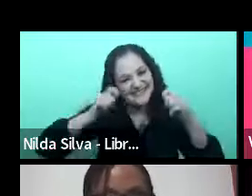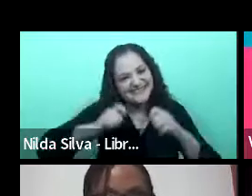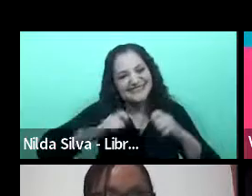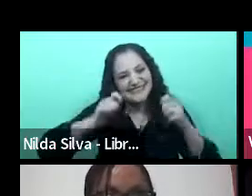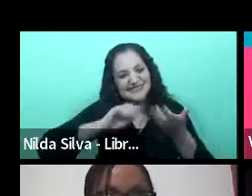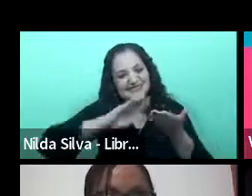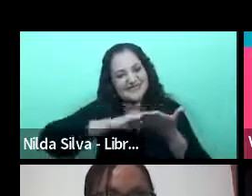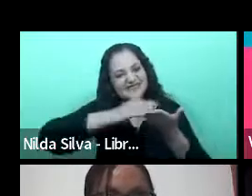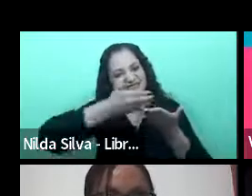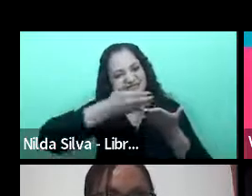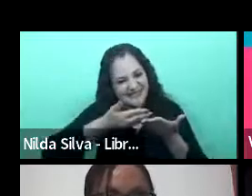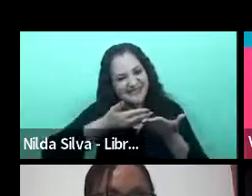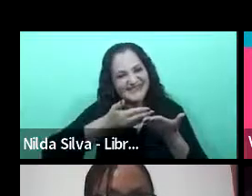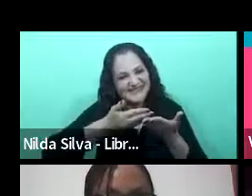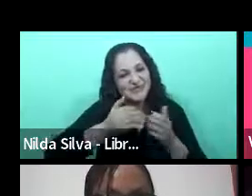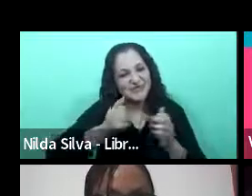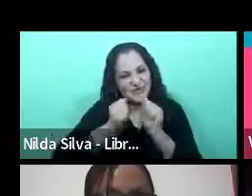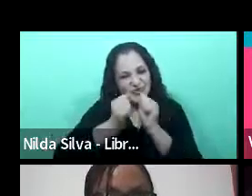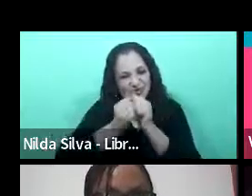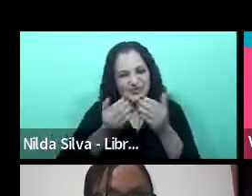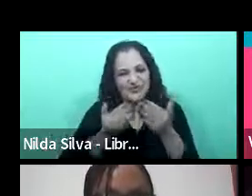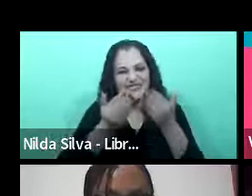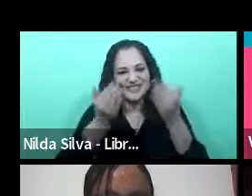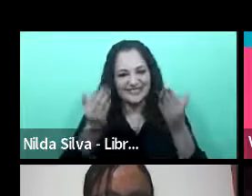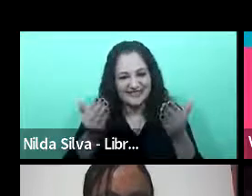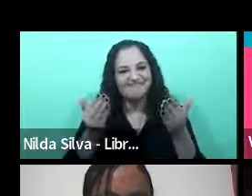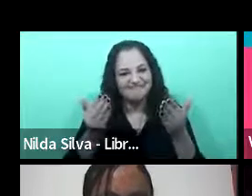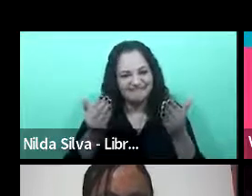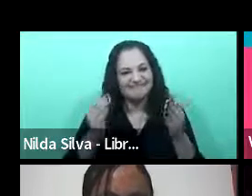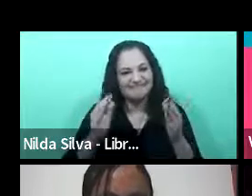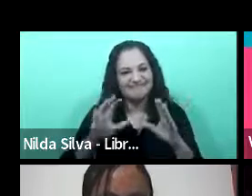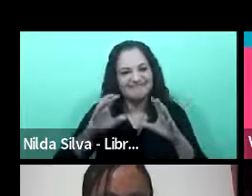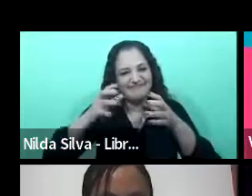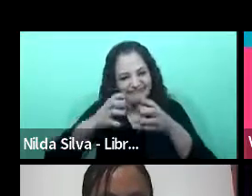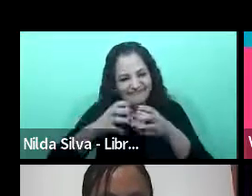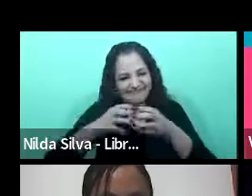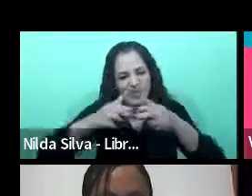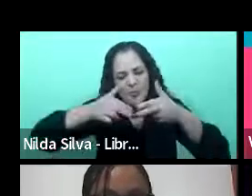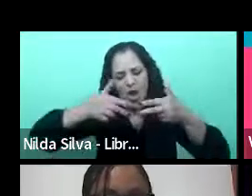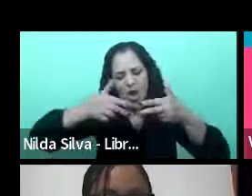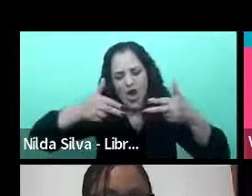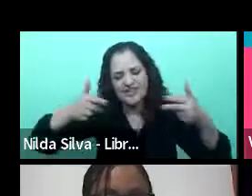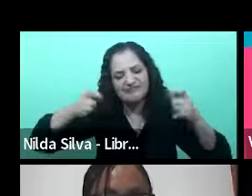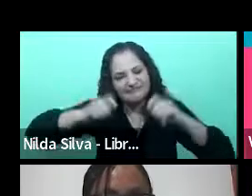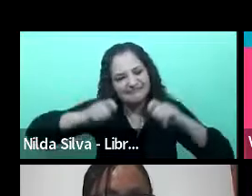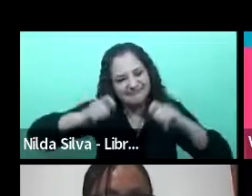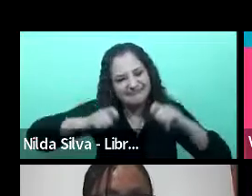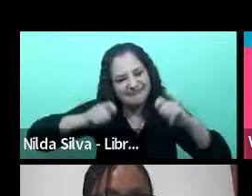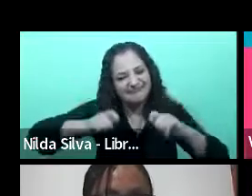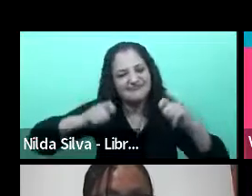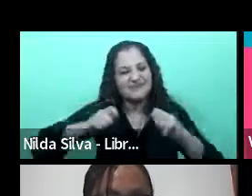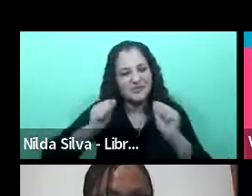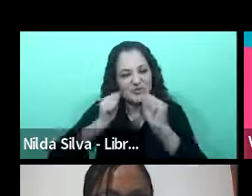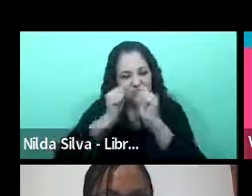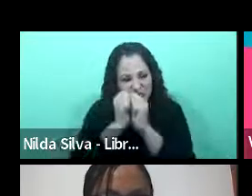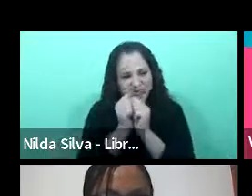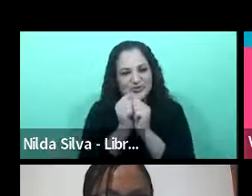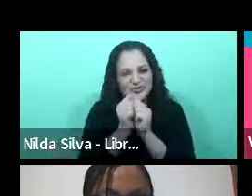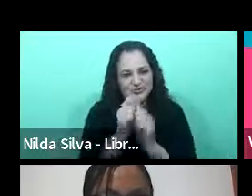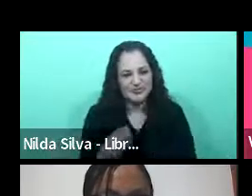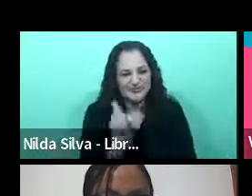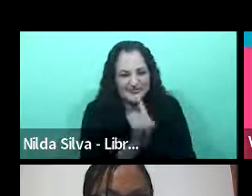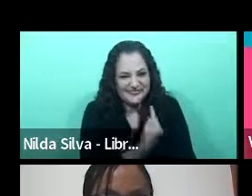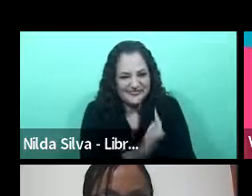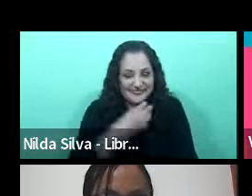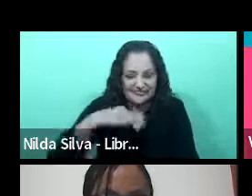da gente ter vocês aqui com a gente, constituindo essa multiplicidade de possibilidades conosco. Então, Marcos, se